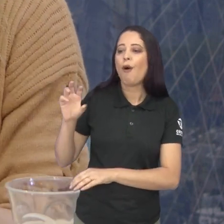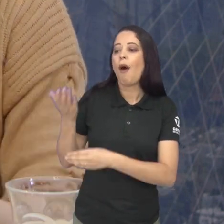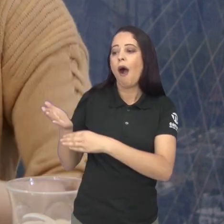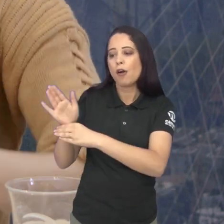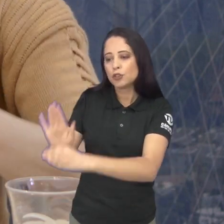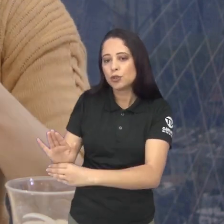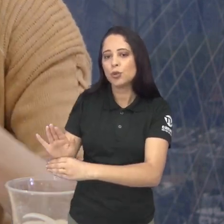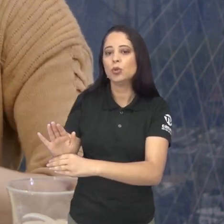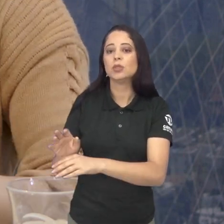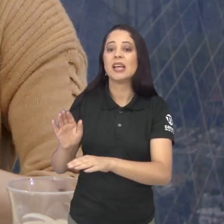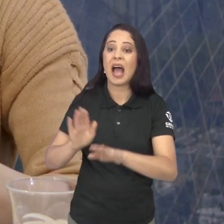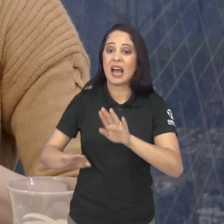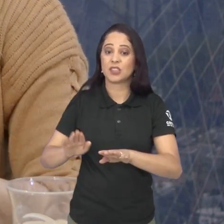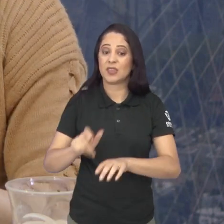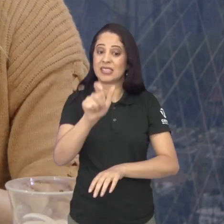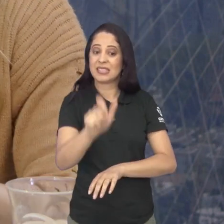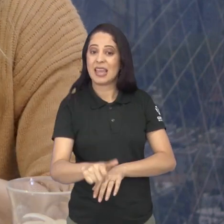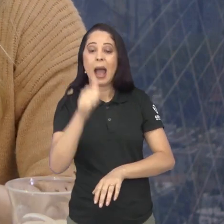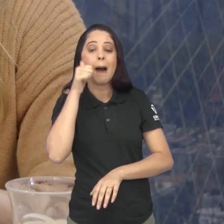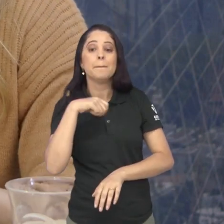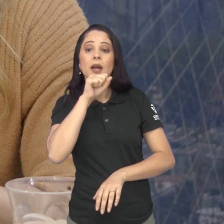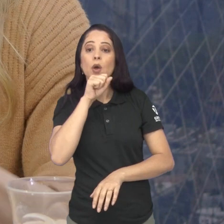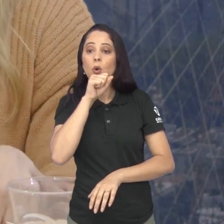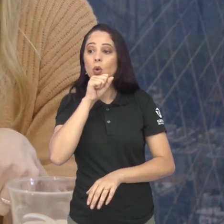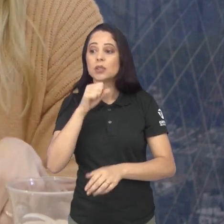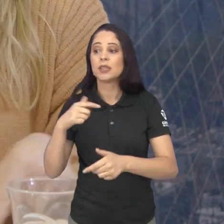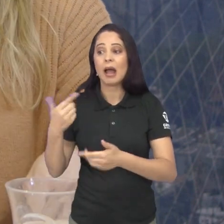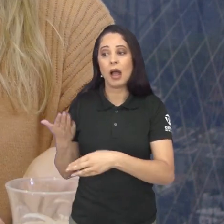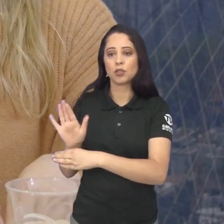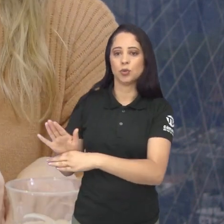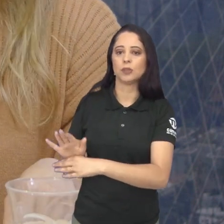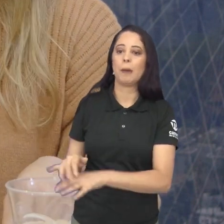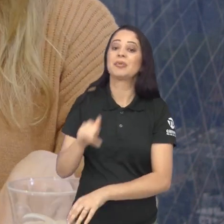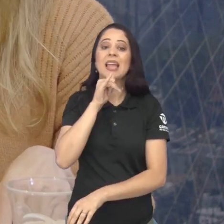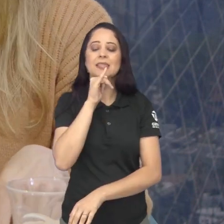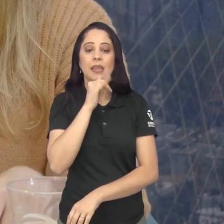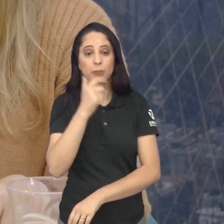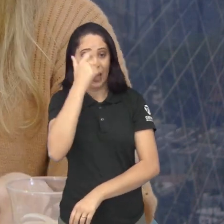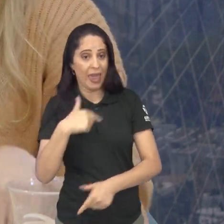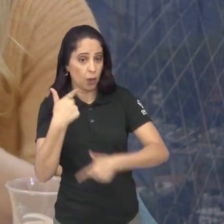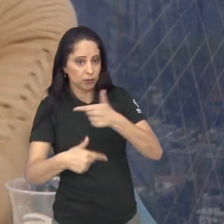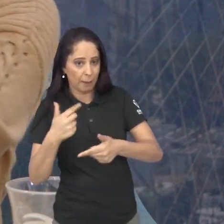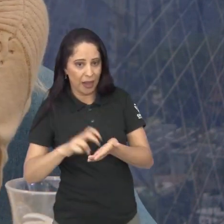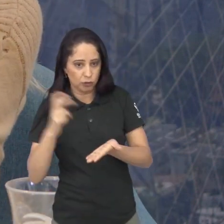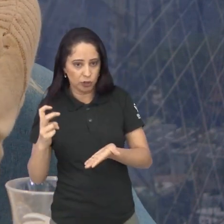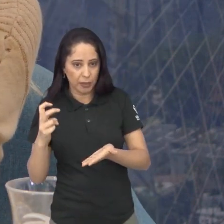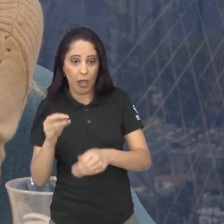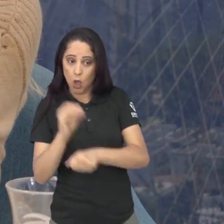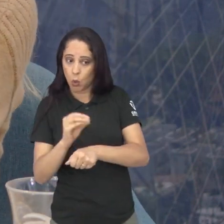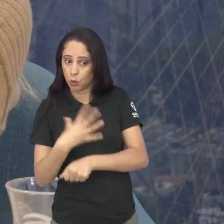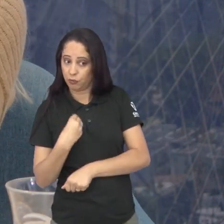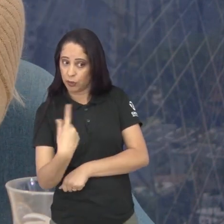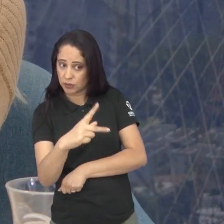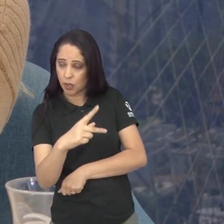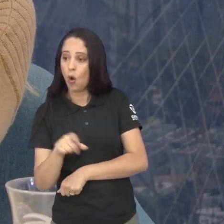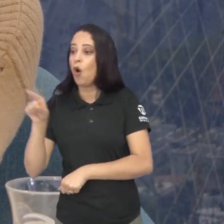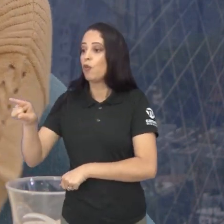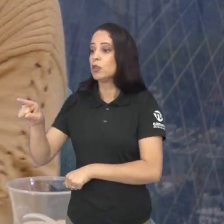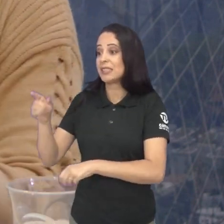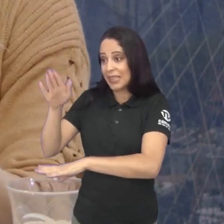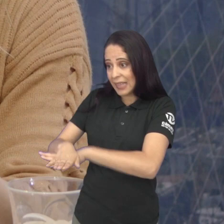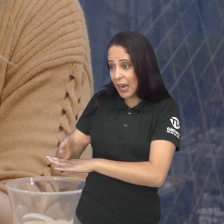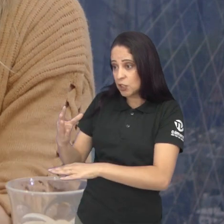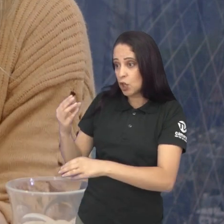avó, da ajuda de uma outra mãe de autista, que aí assim, olha, eu trabalho de manhã e fico com o seu autista, à tarde eu trabalho e você fica com o meu